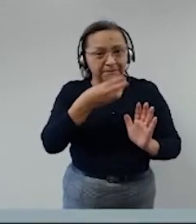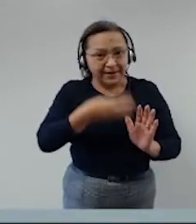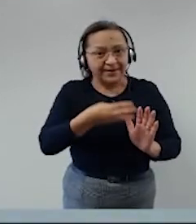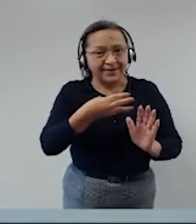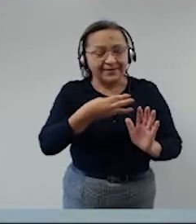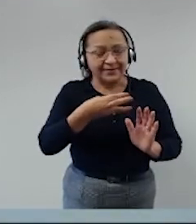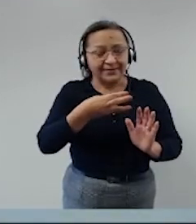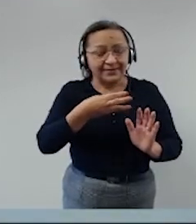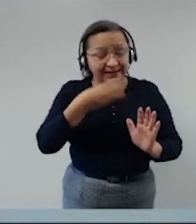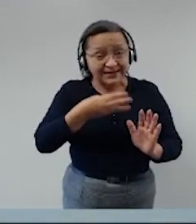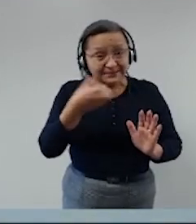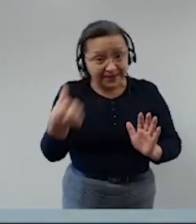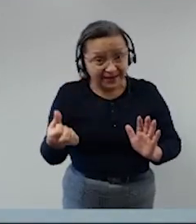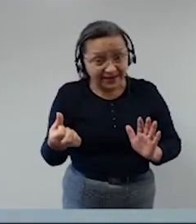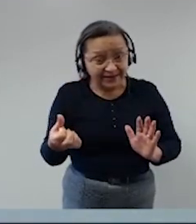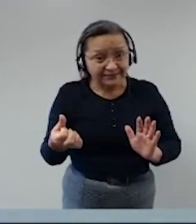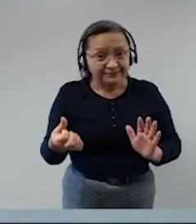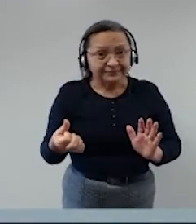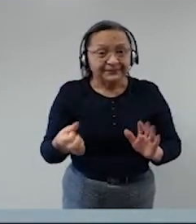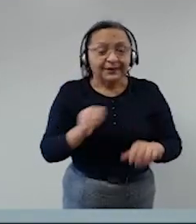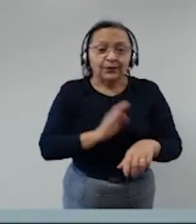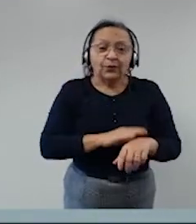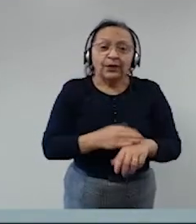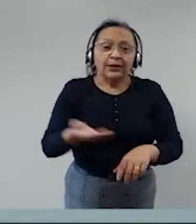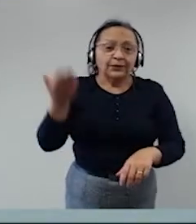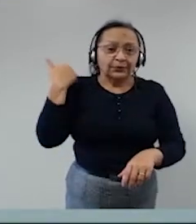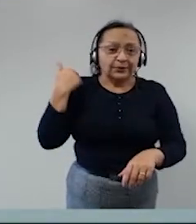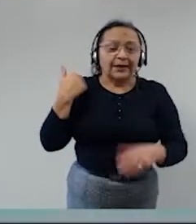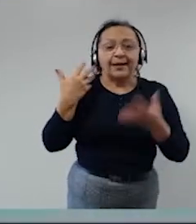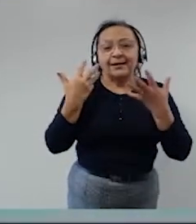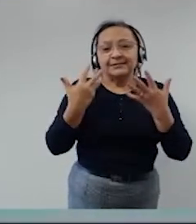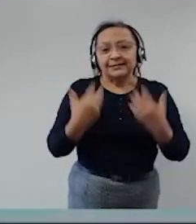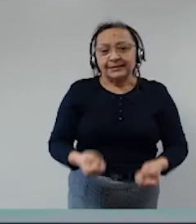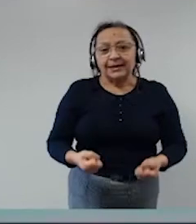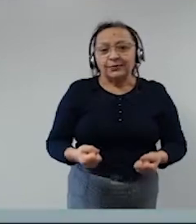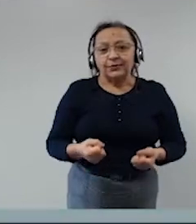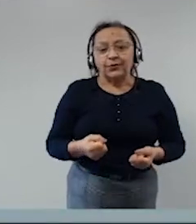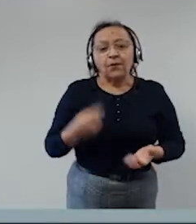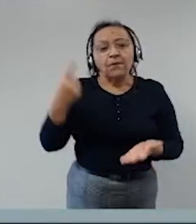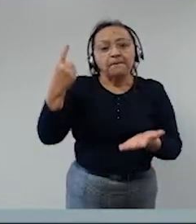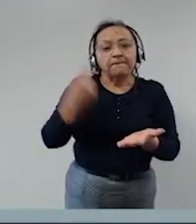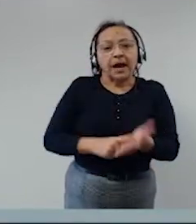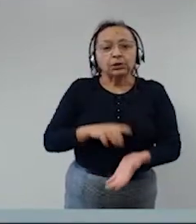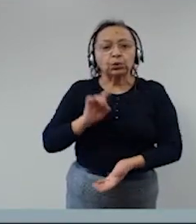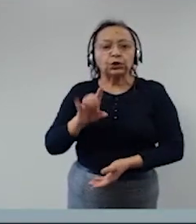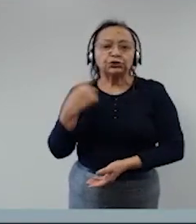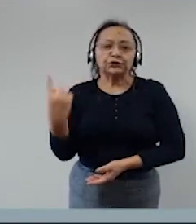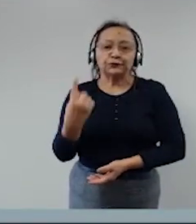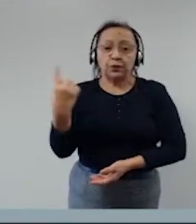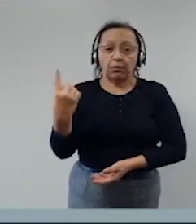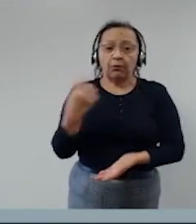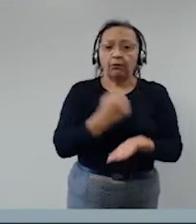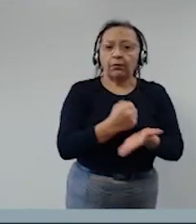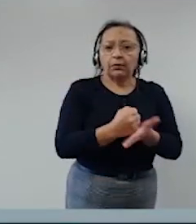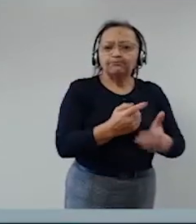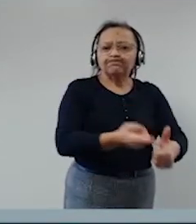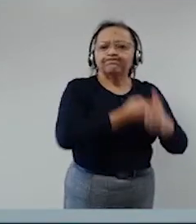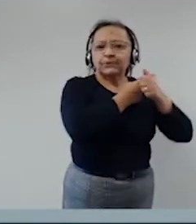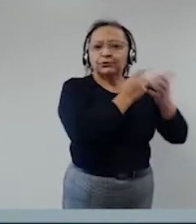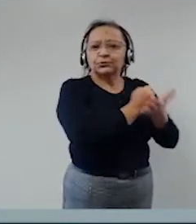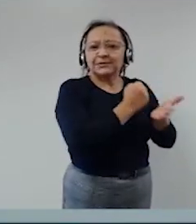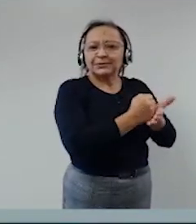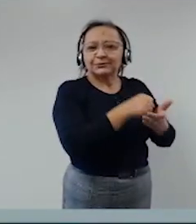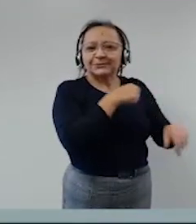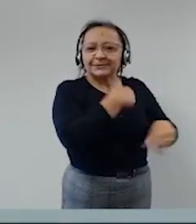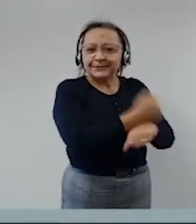indispensabilidade quando aceitaram, através do pacto individual, aquela contratação de suspensão de contrato de